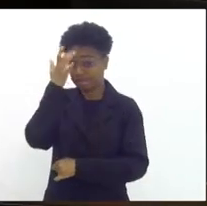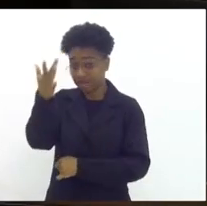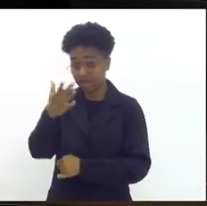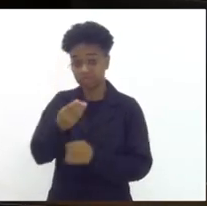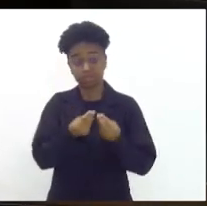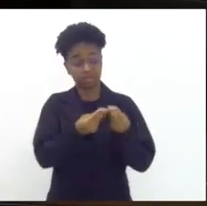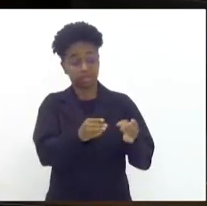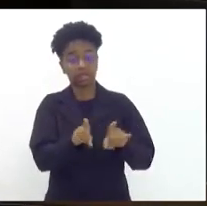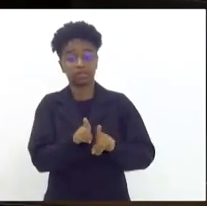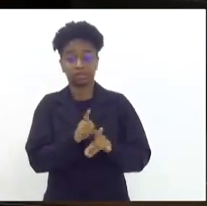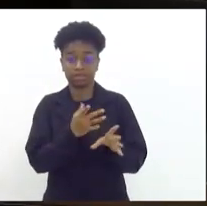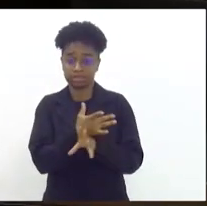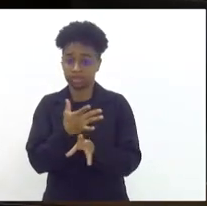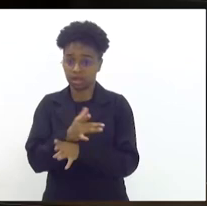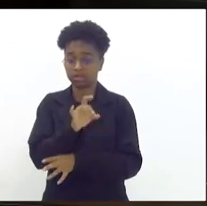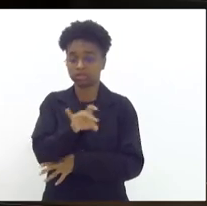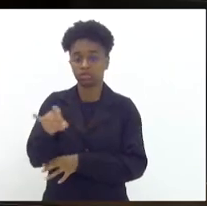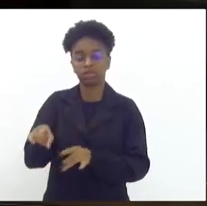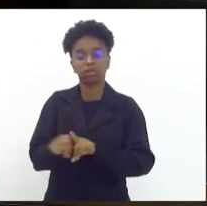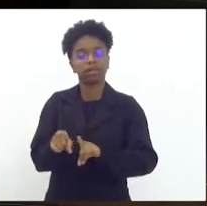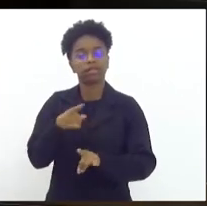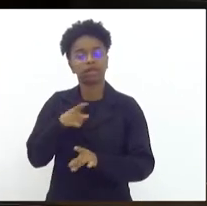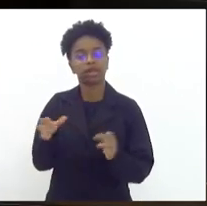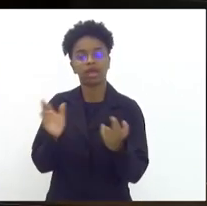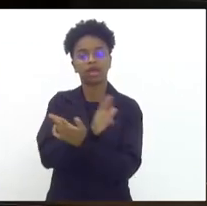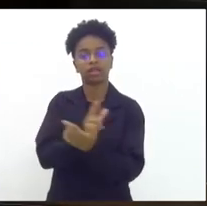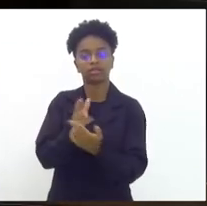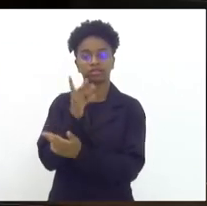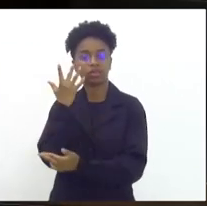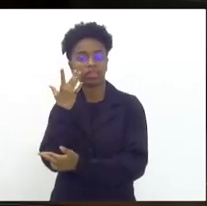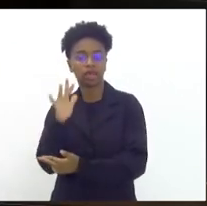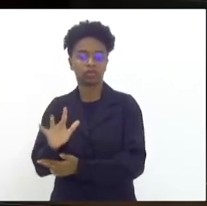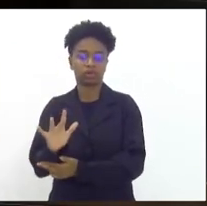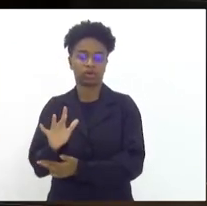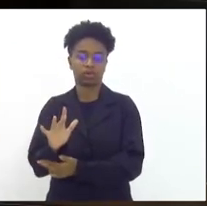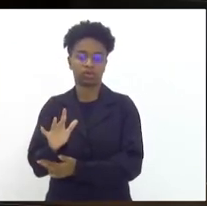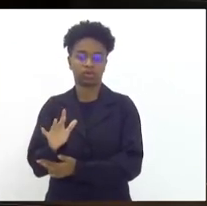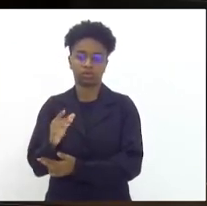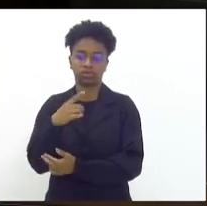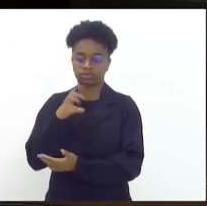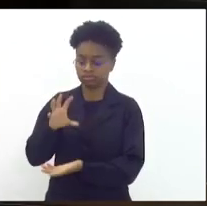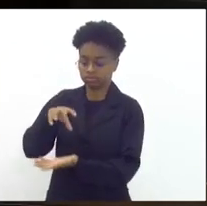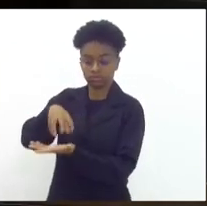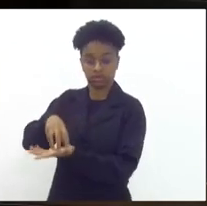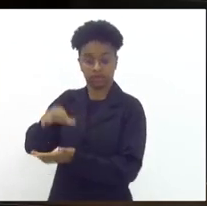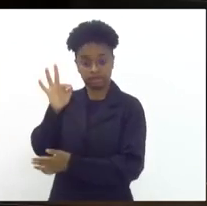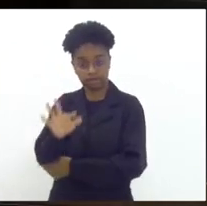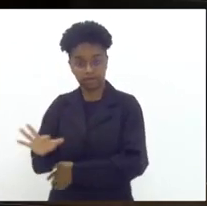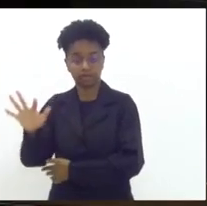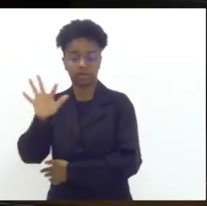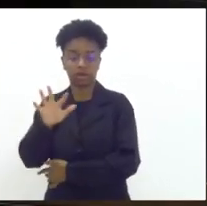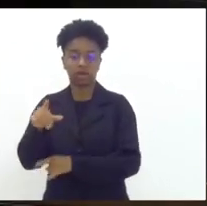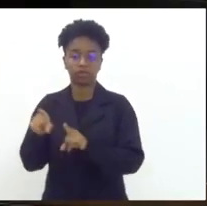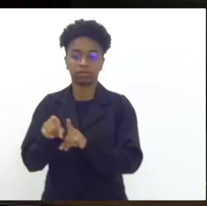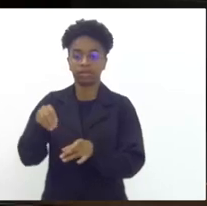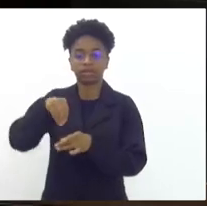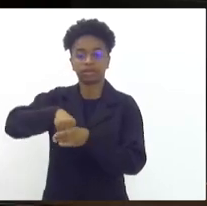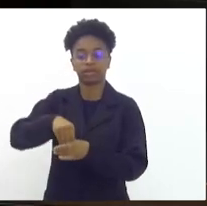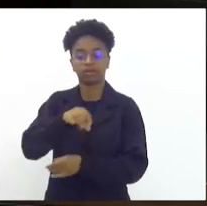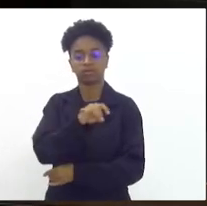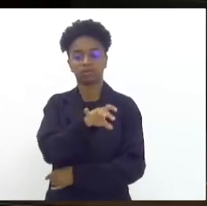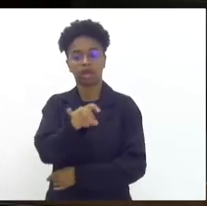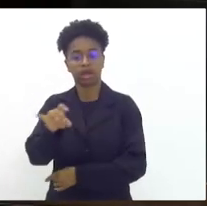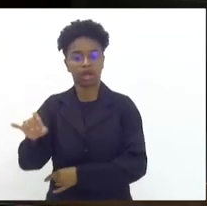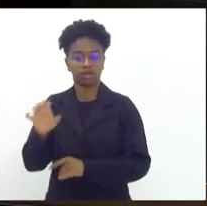ingerência natural ou uma relação melhor dizendo natural entre os entes federativos dentro de cada